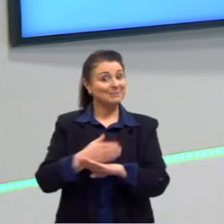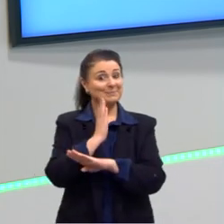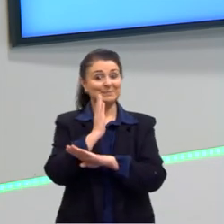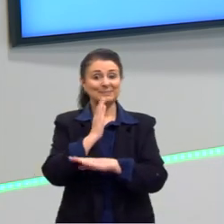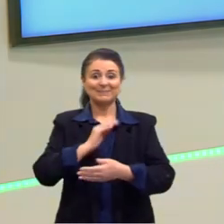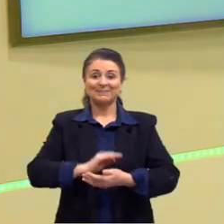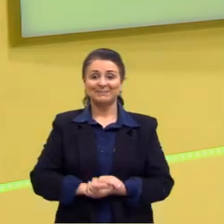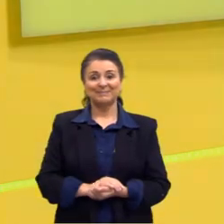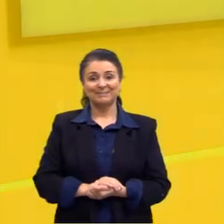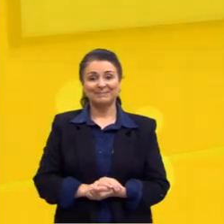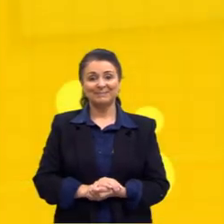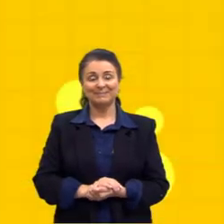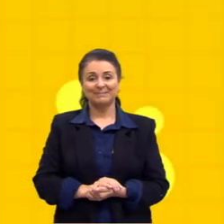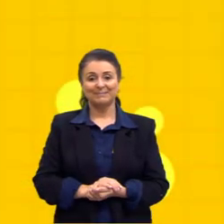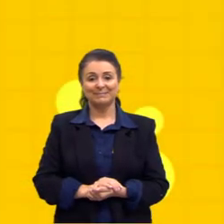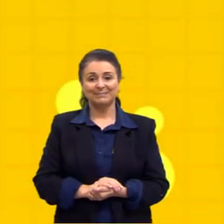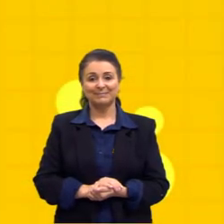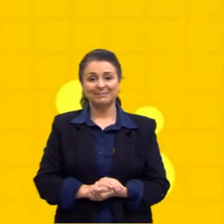passar